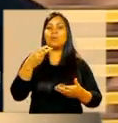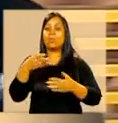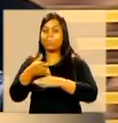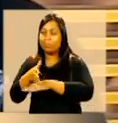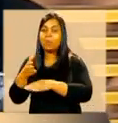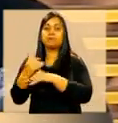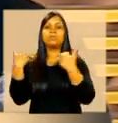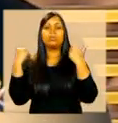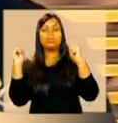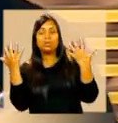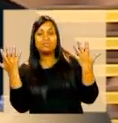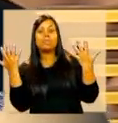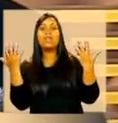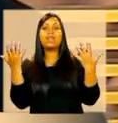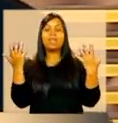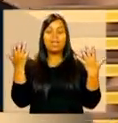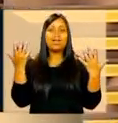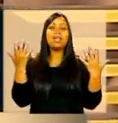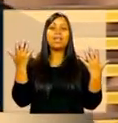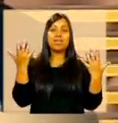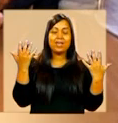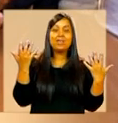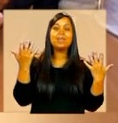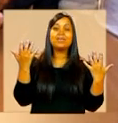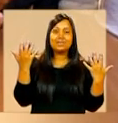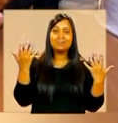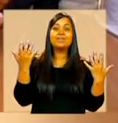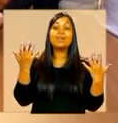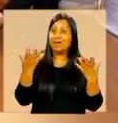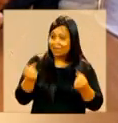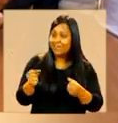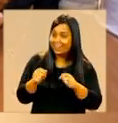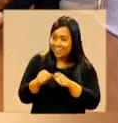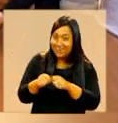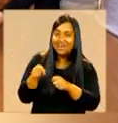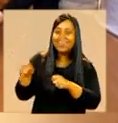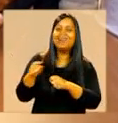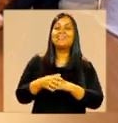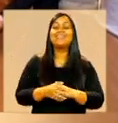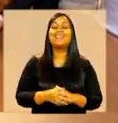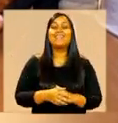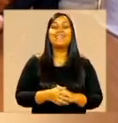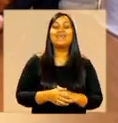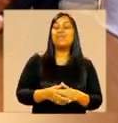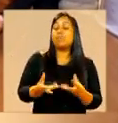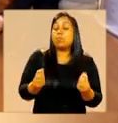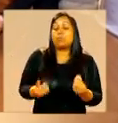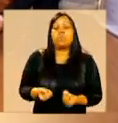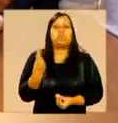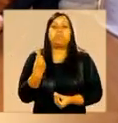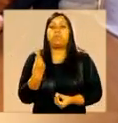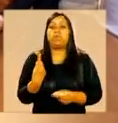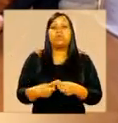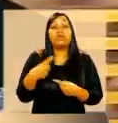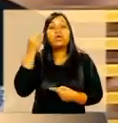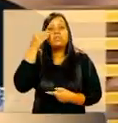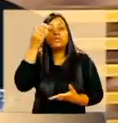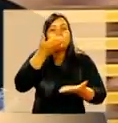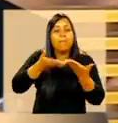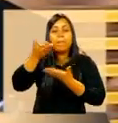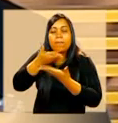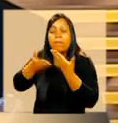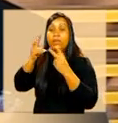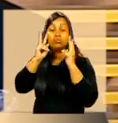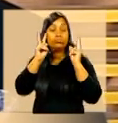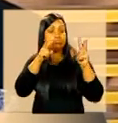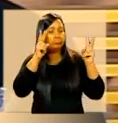participando da festa. Vamos fazer! Sesc Rio Preto, Morro de São Paulo. E foi incrível, porque essa troca de experiência, a gente olhar